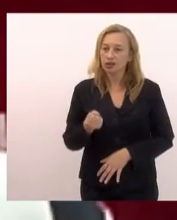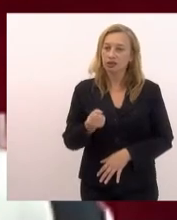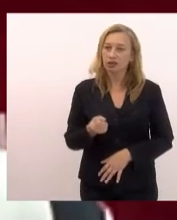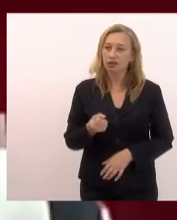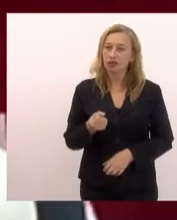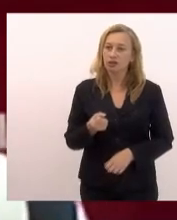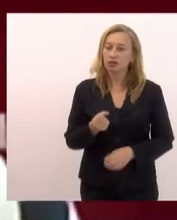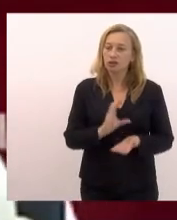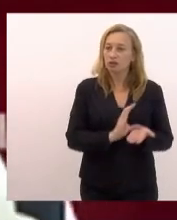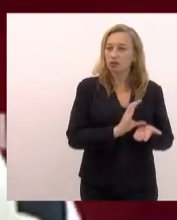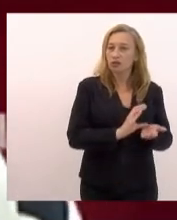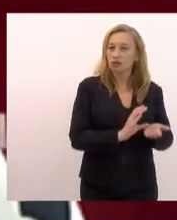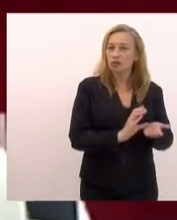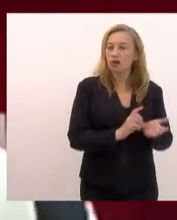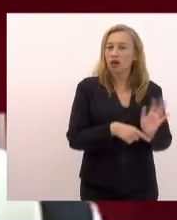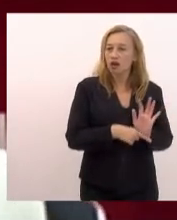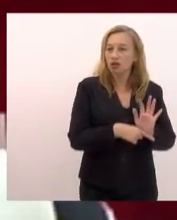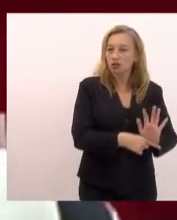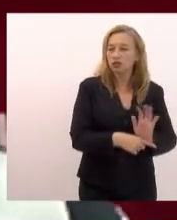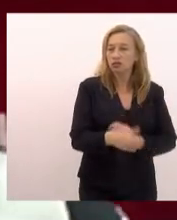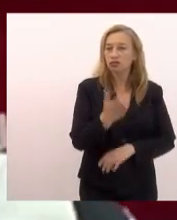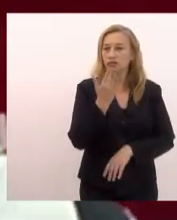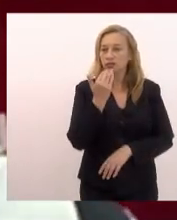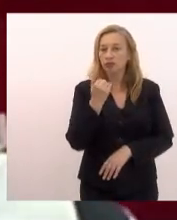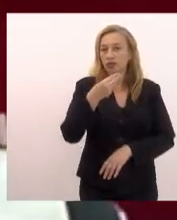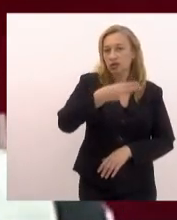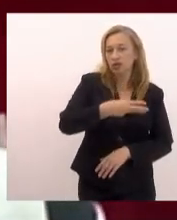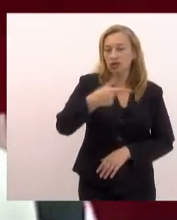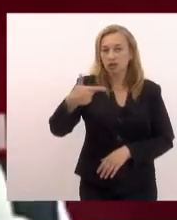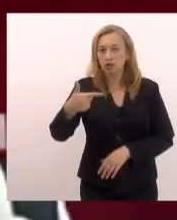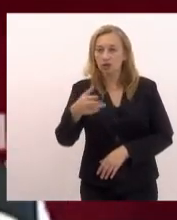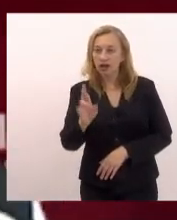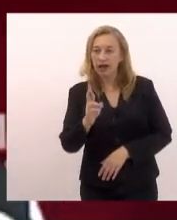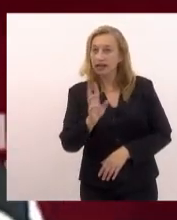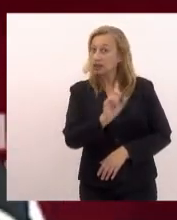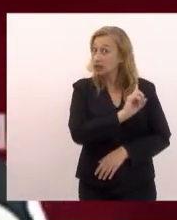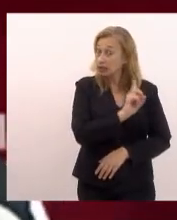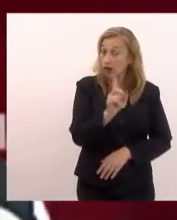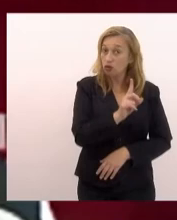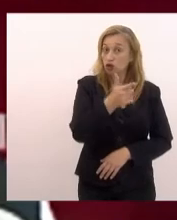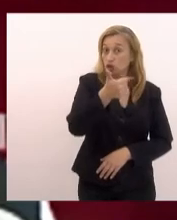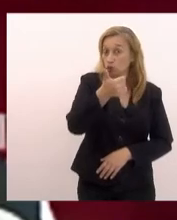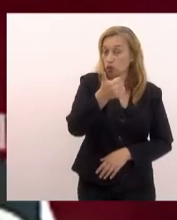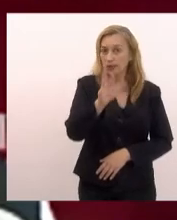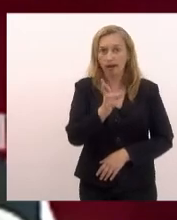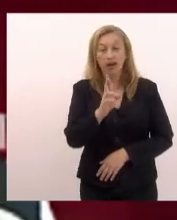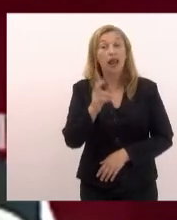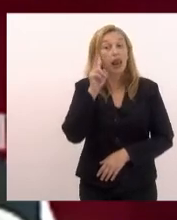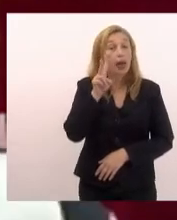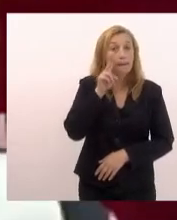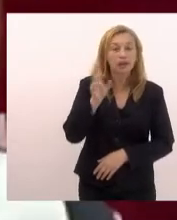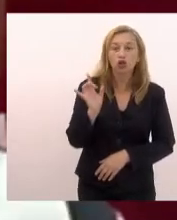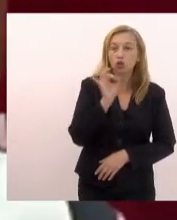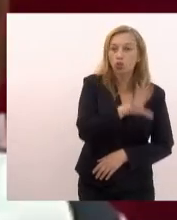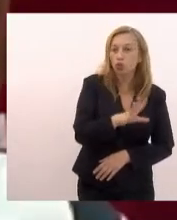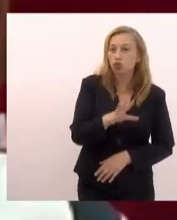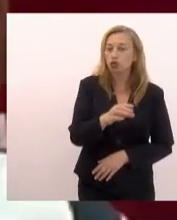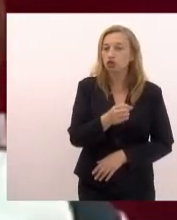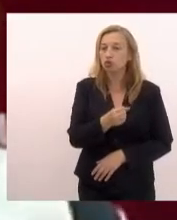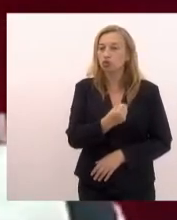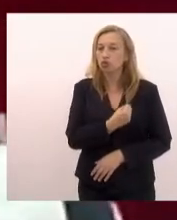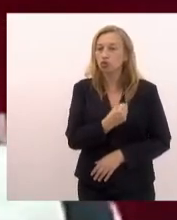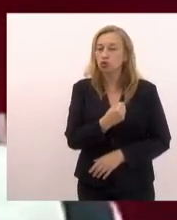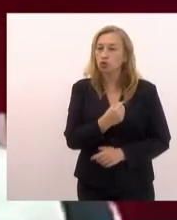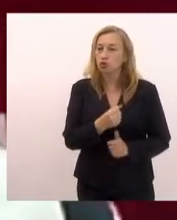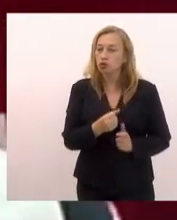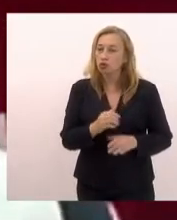alimentação no valor de R$32. E não de R$12. Lembrando que o último aumento concedido foi